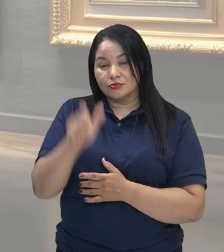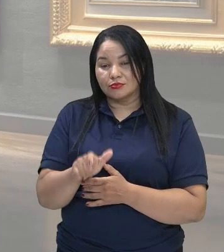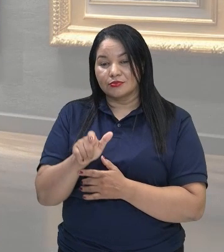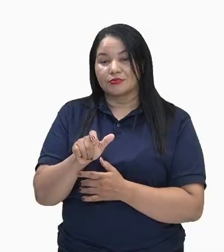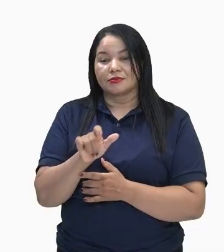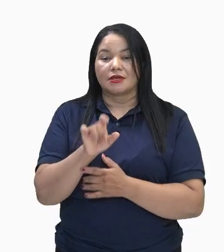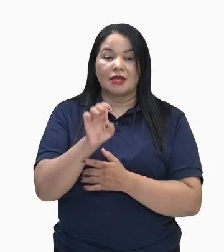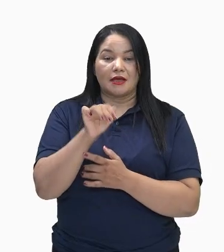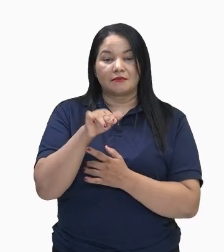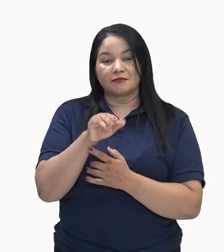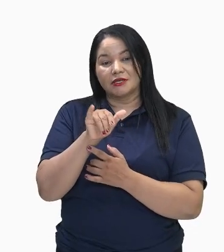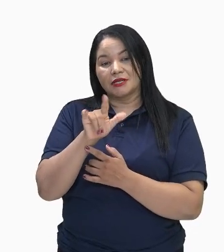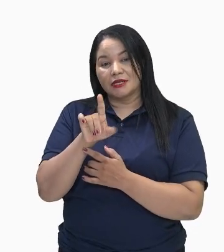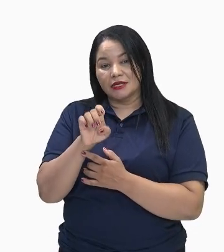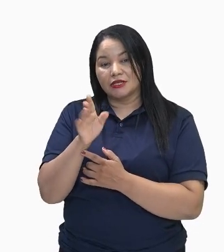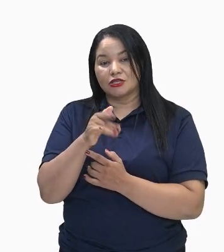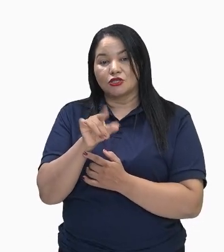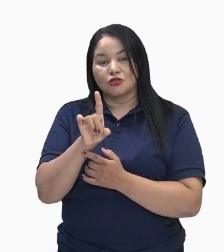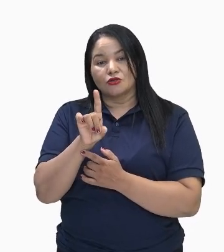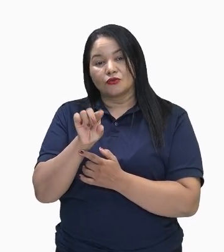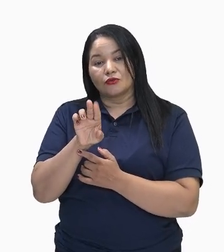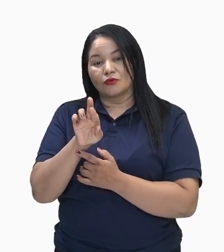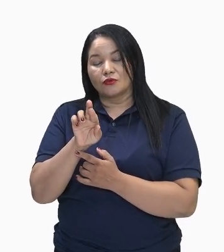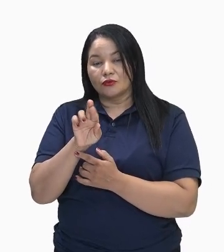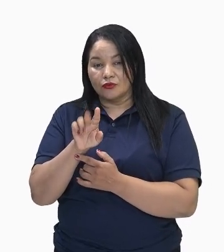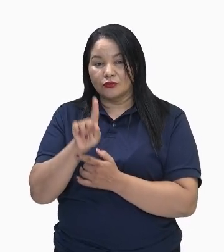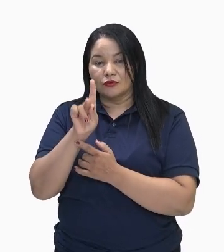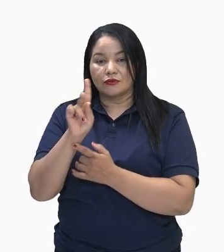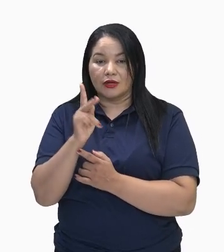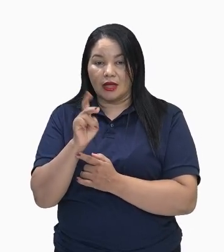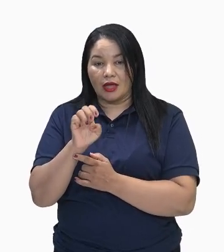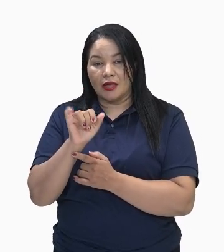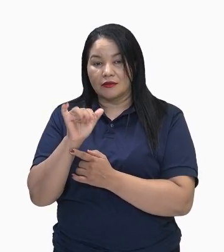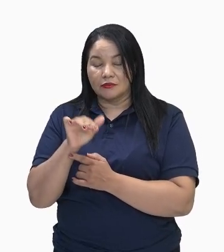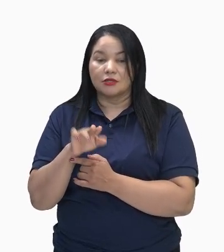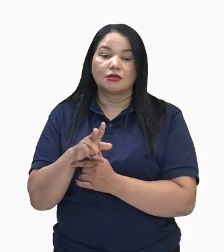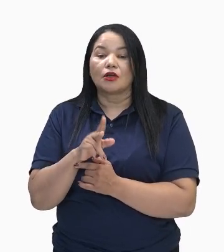Émile Durkheim. Já Durkheim nasceu no ano de